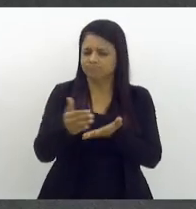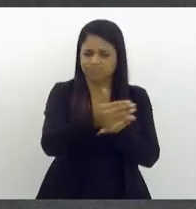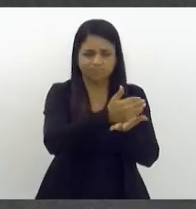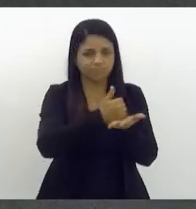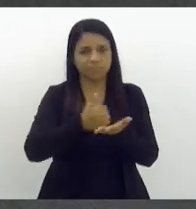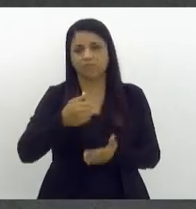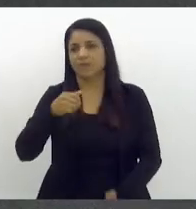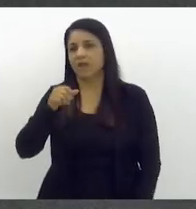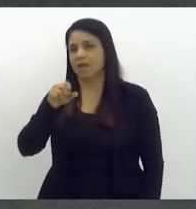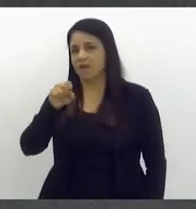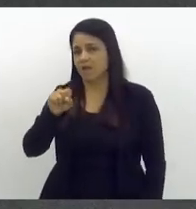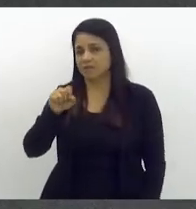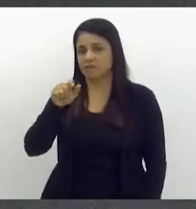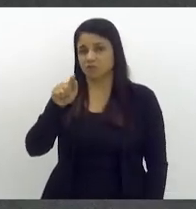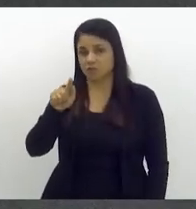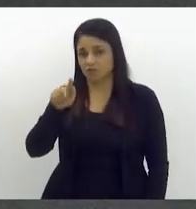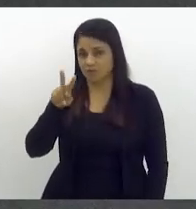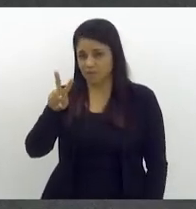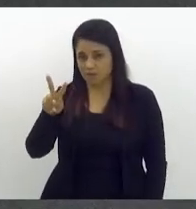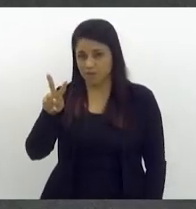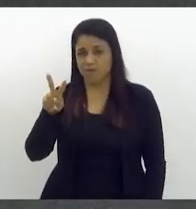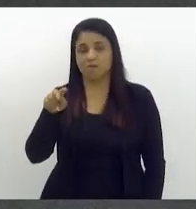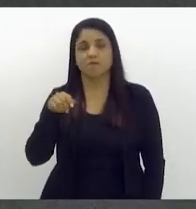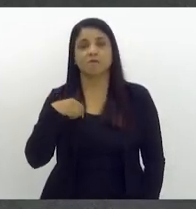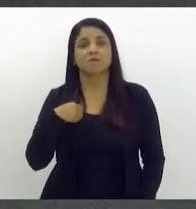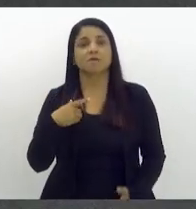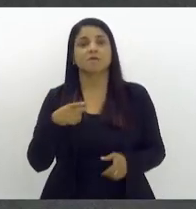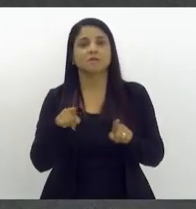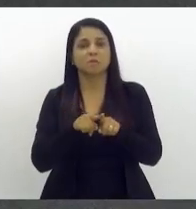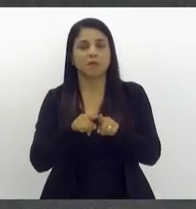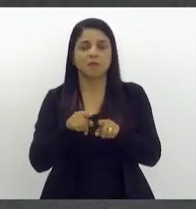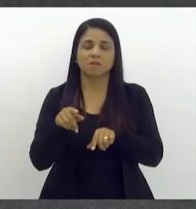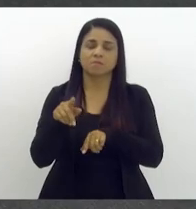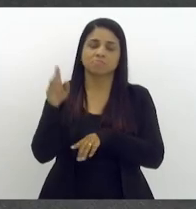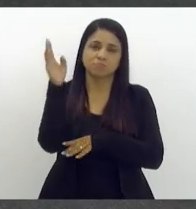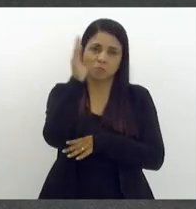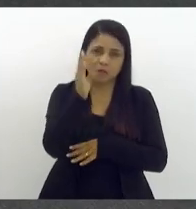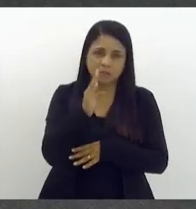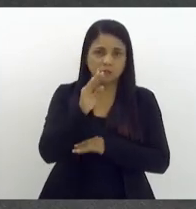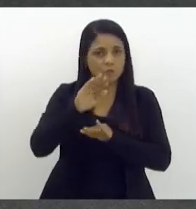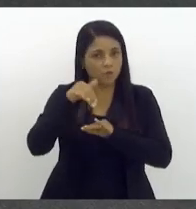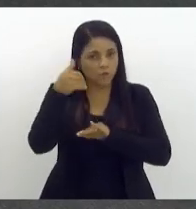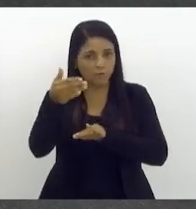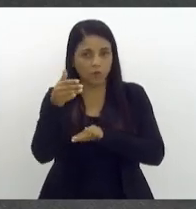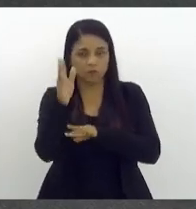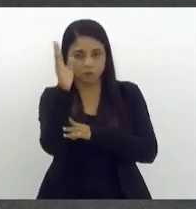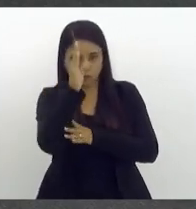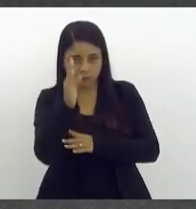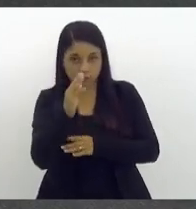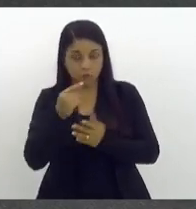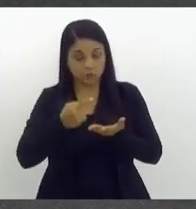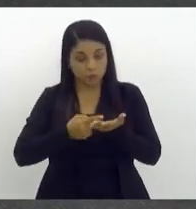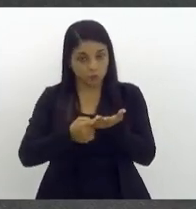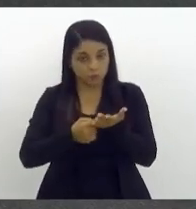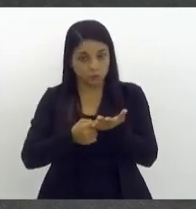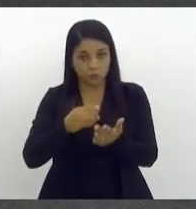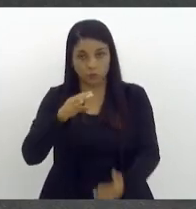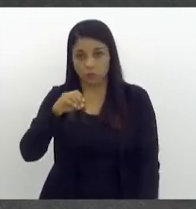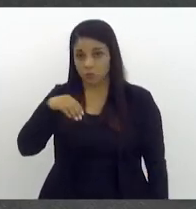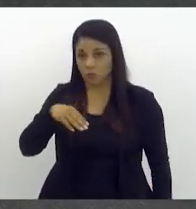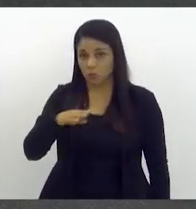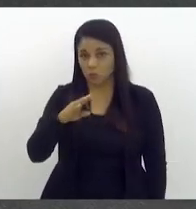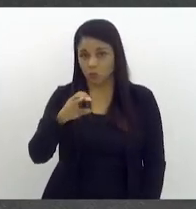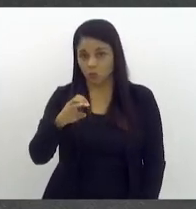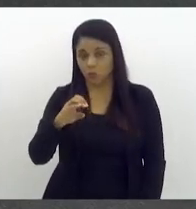FGV, as suas considerações nacionais e internacionais. Quanto ao cumpra-se, nós temos